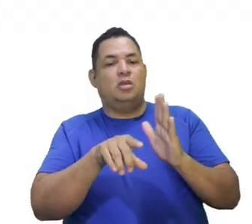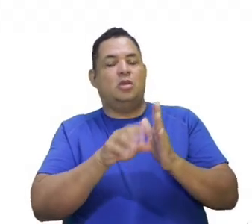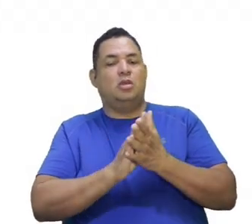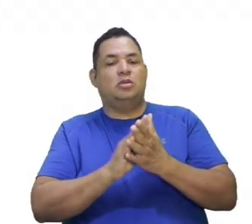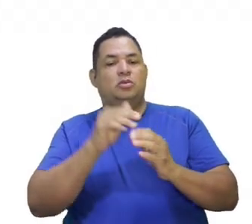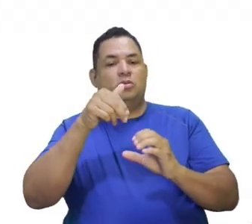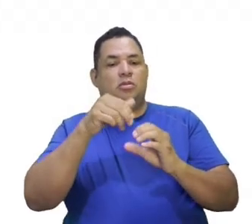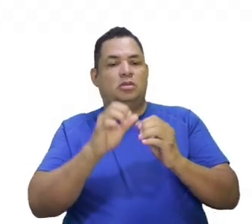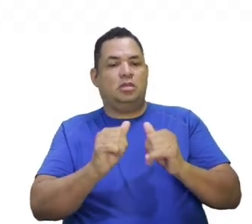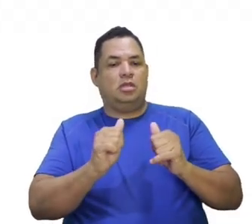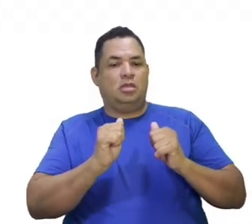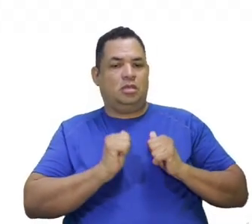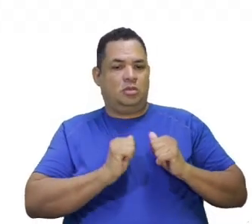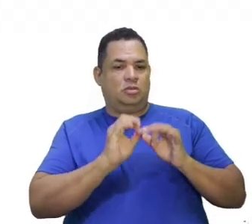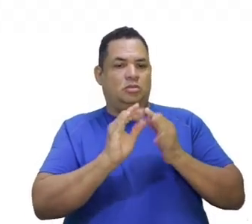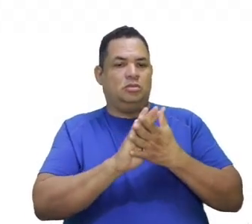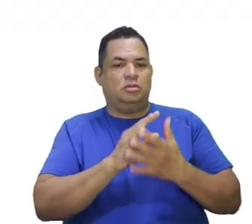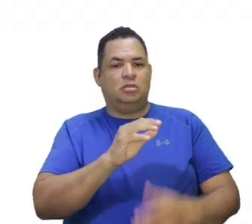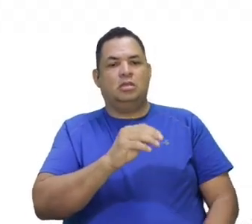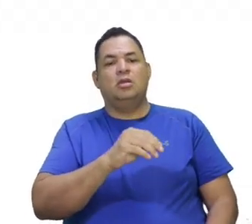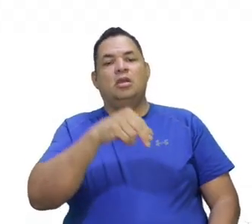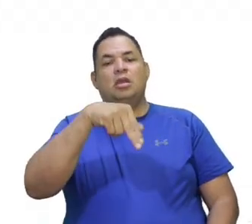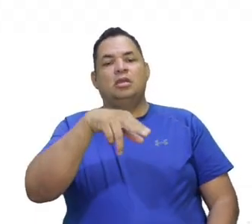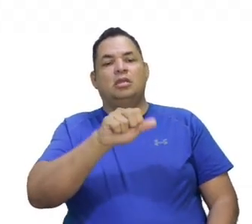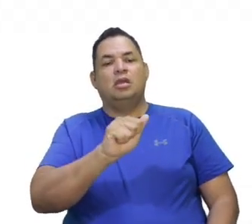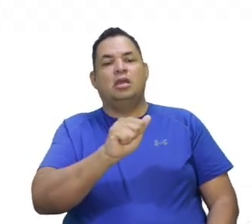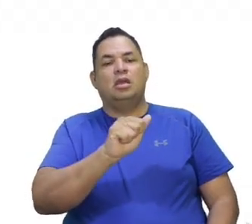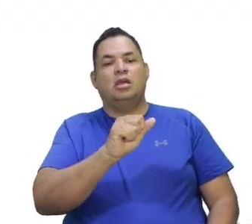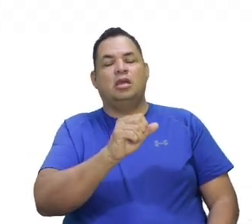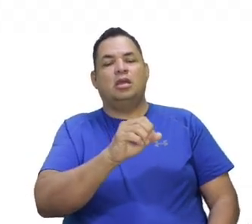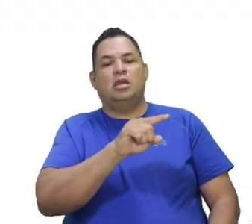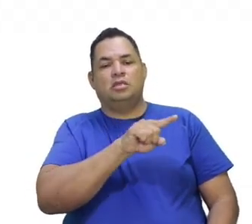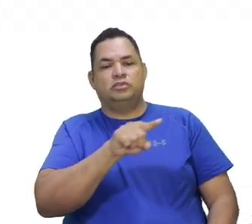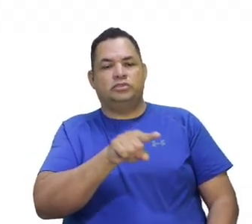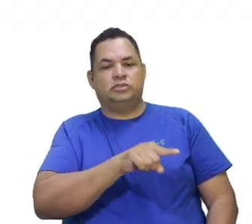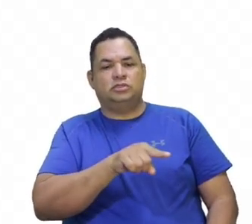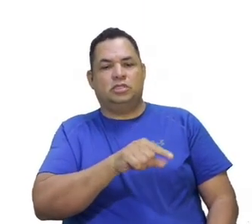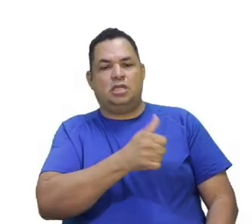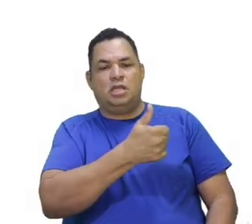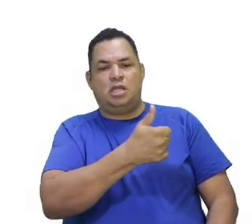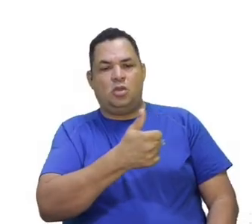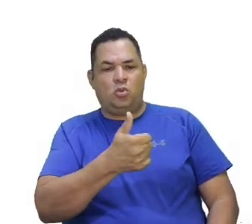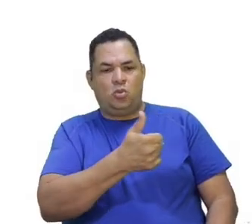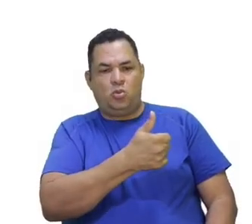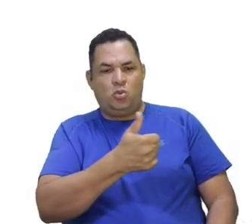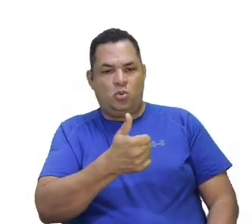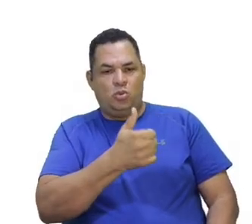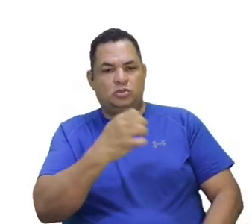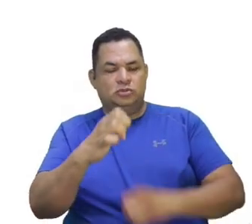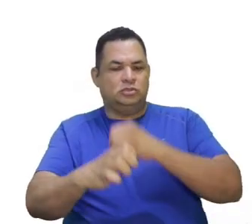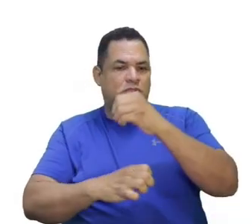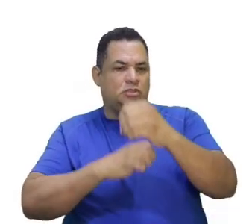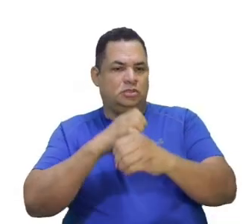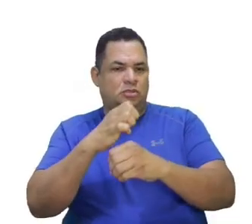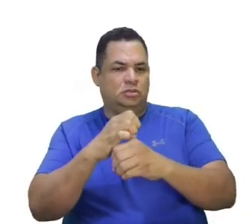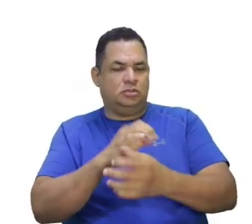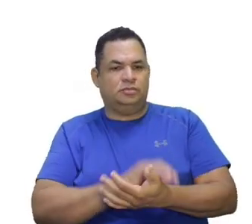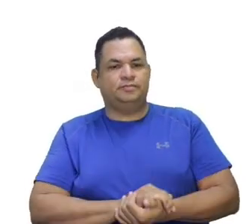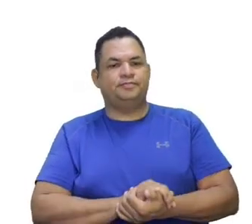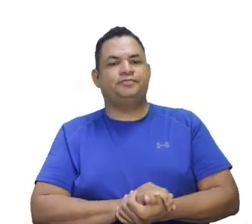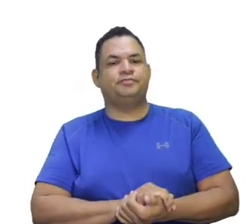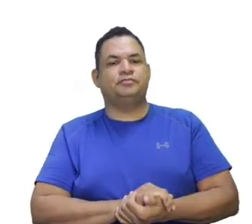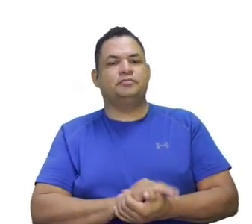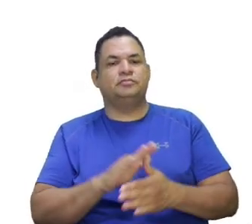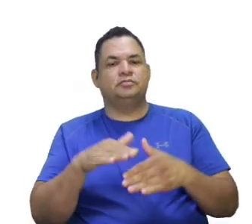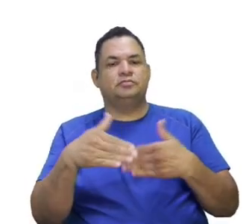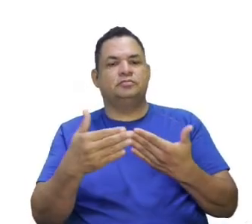o sódio, que tem número atômico 11, no átomo neutro ele vai ter 11 elétrons. Ao fazer